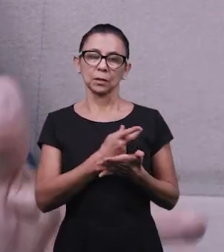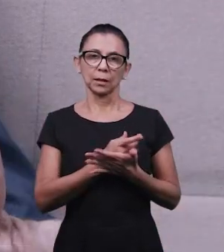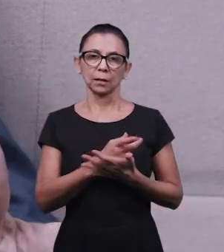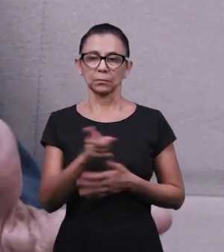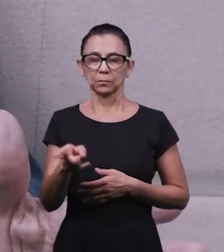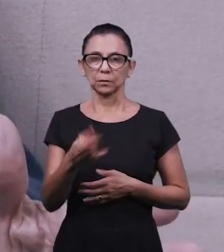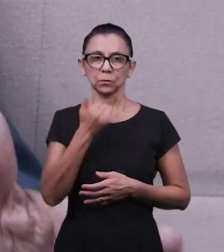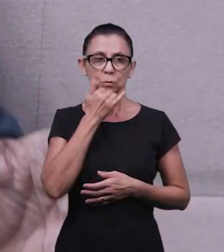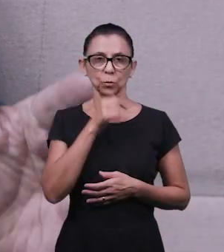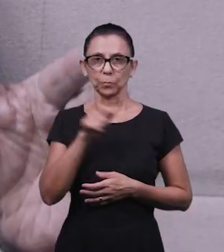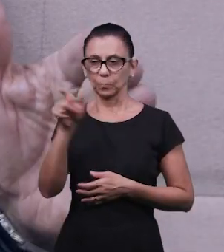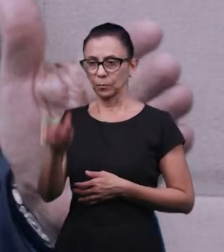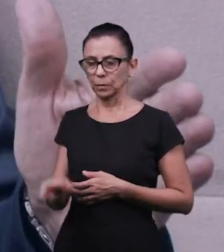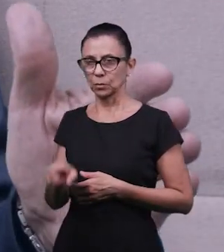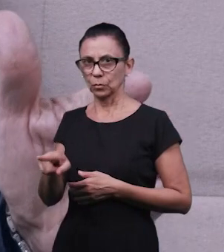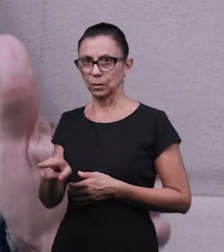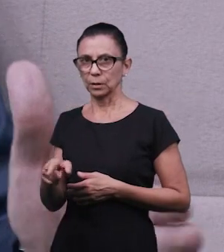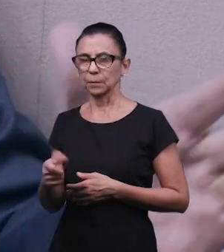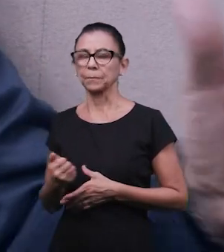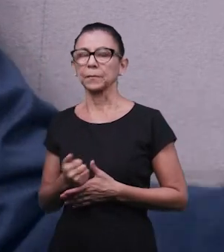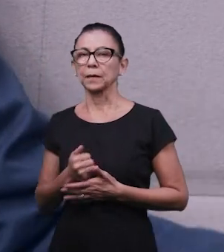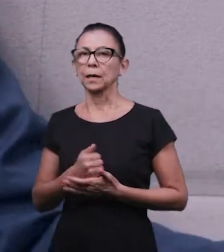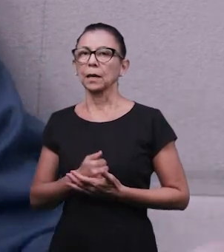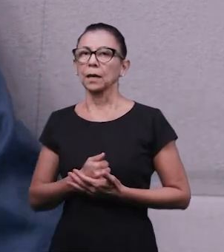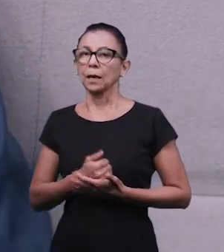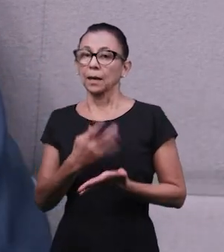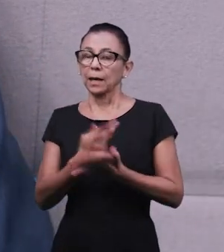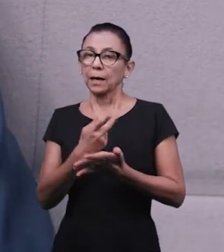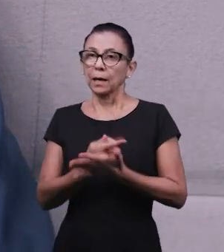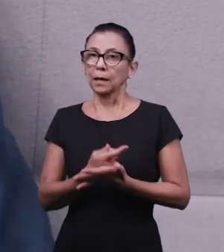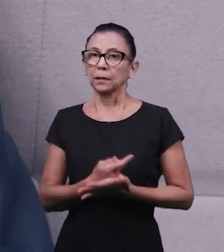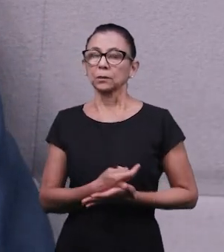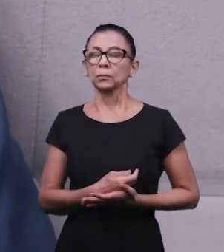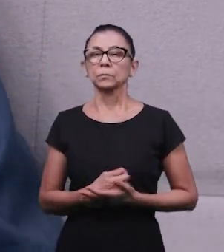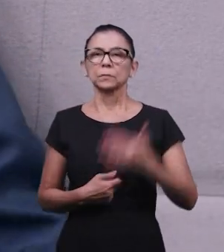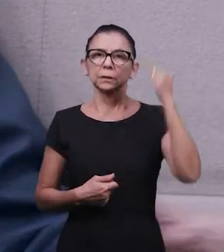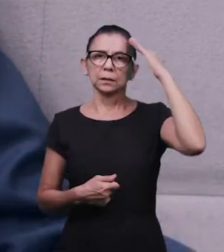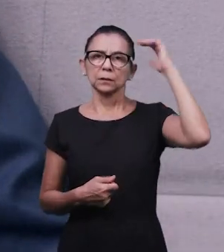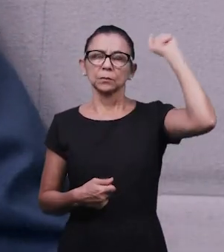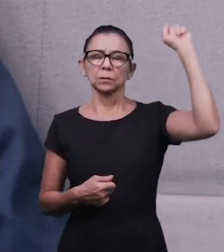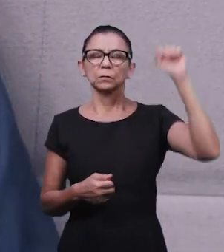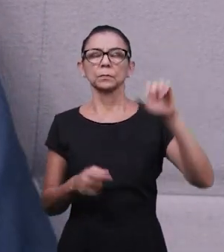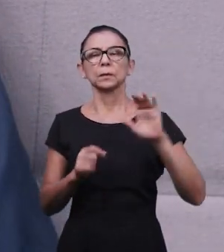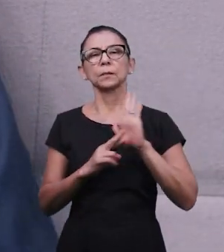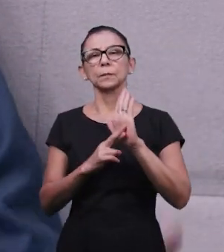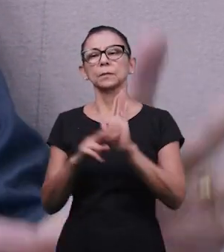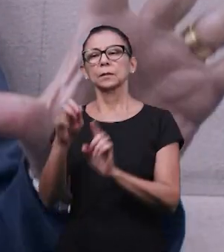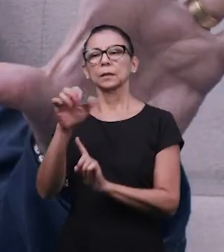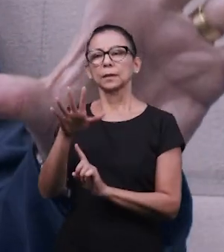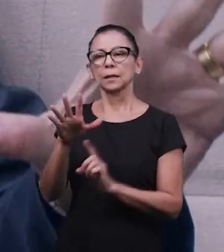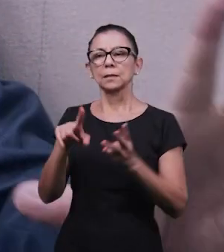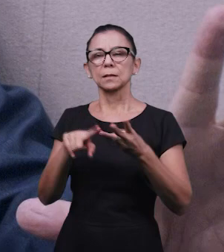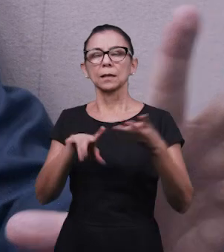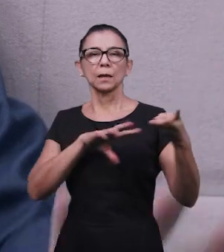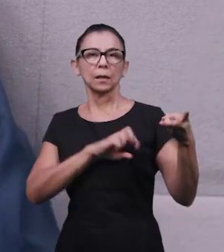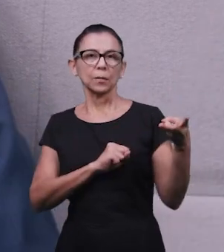estabeleceu os limites e, como você já falou, Sérgio, ali estava a